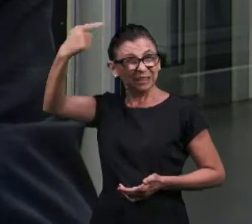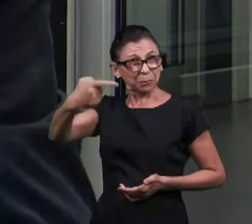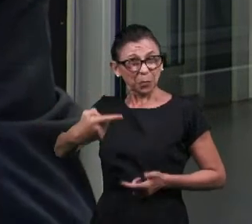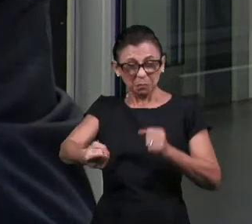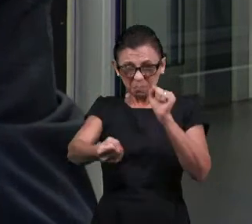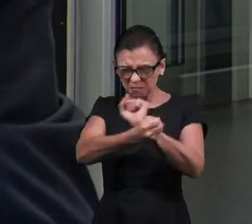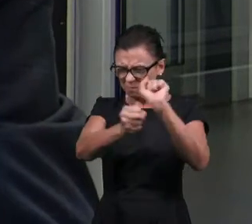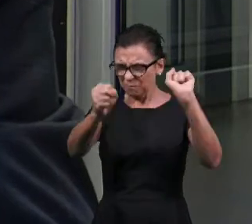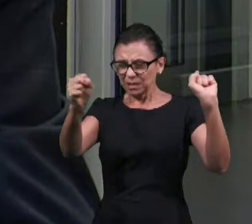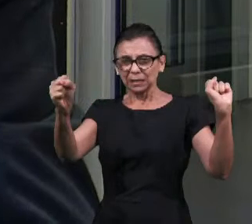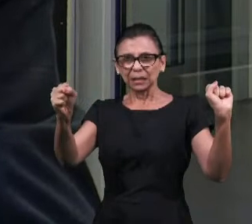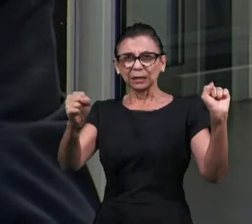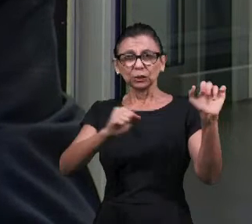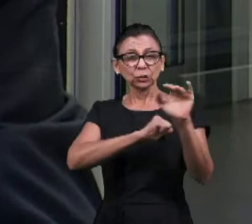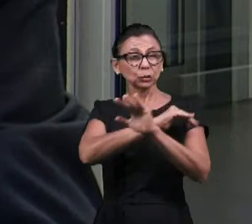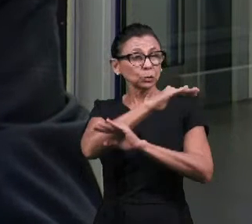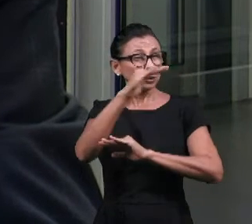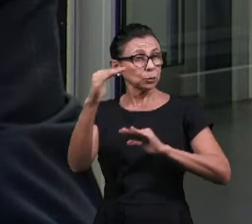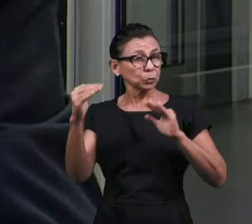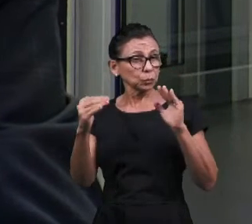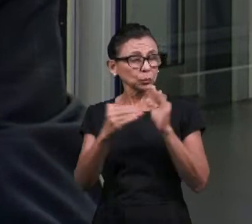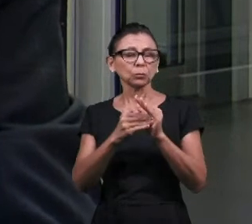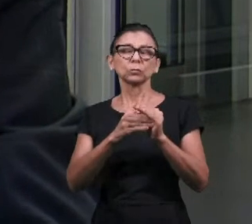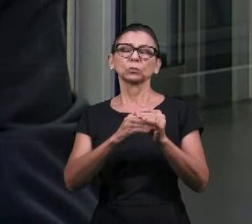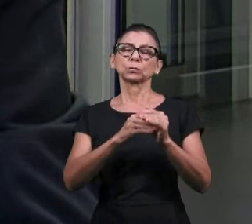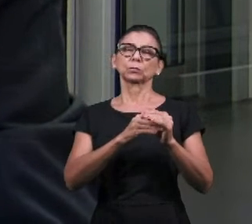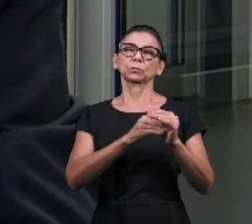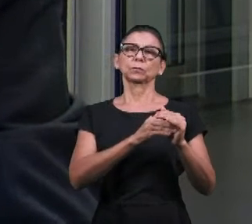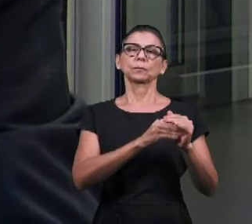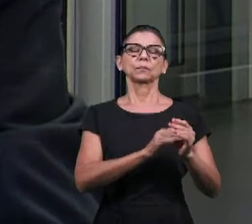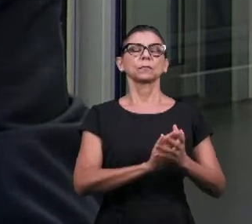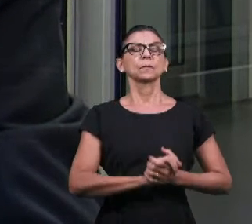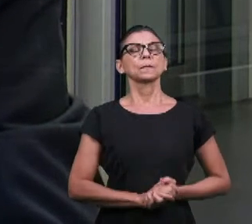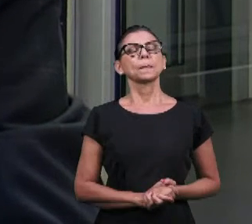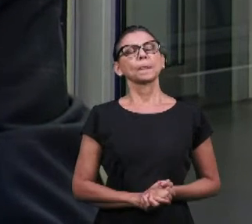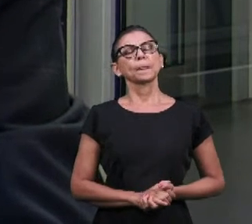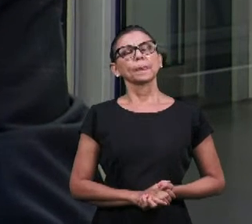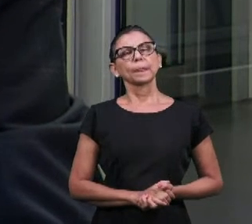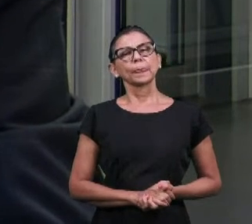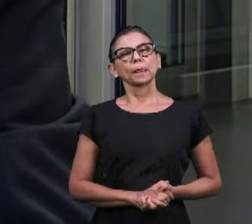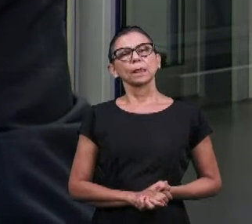Deus. Me libertei. E cheguei em casa e falei com a minha esposa: hoje, de fato,